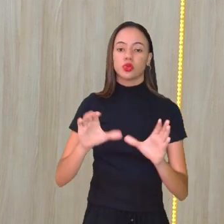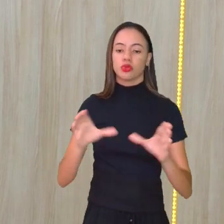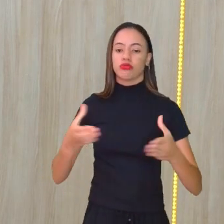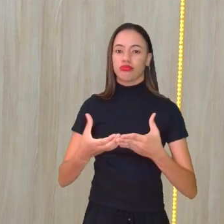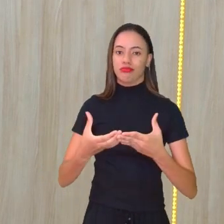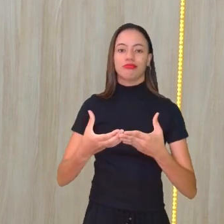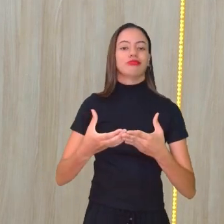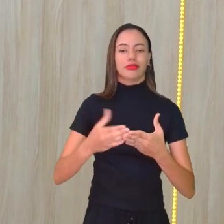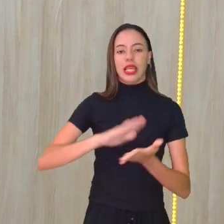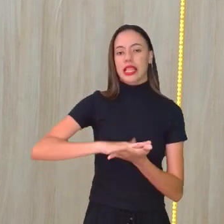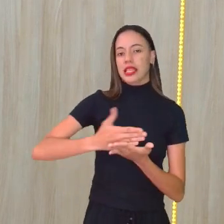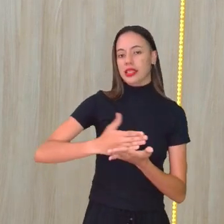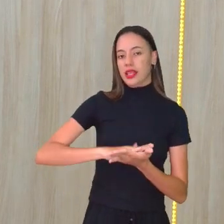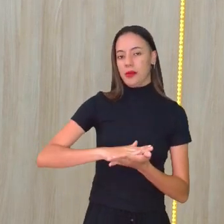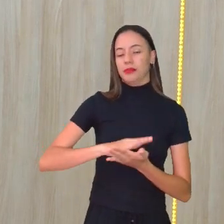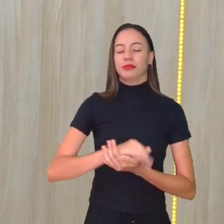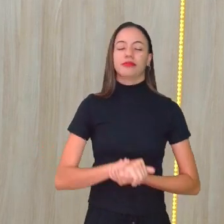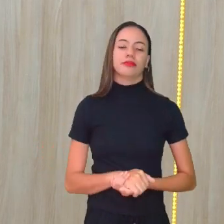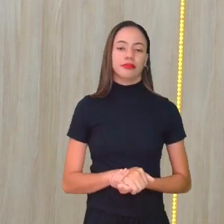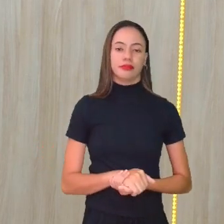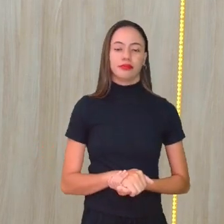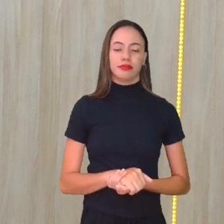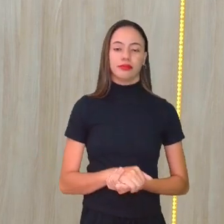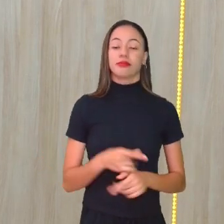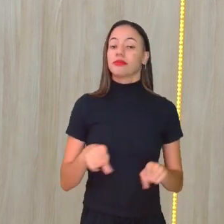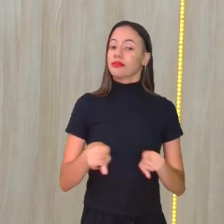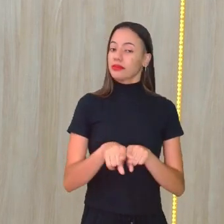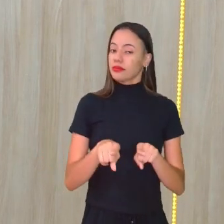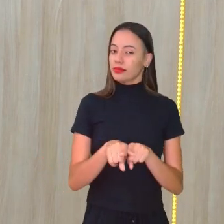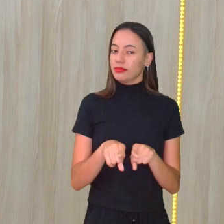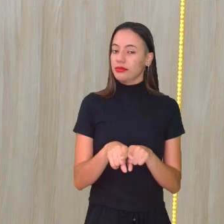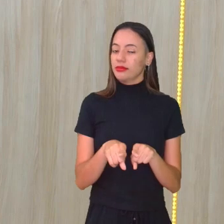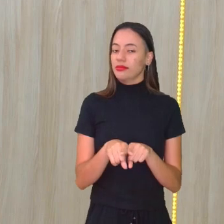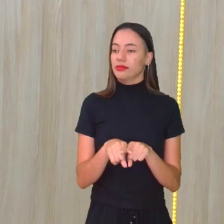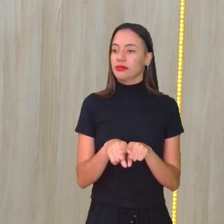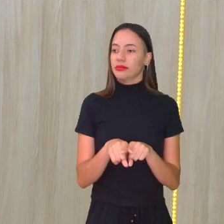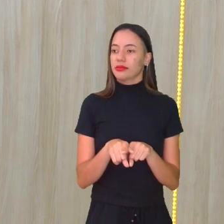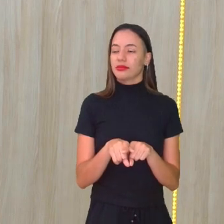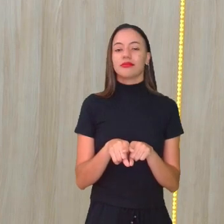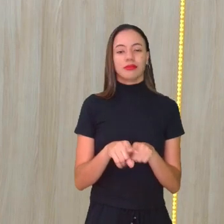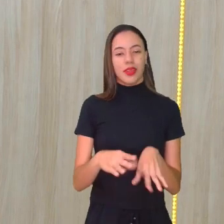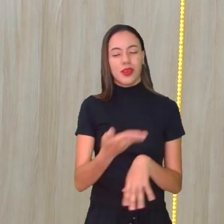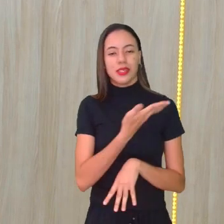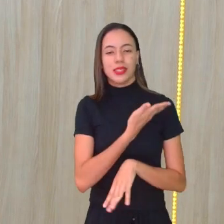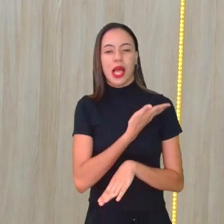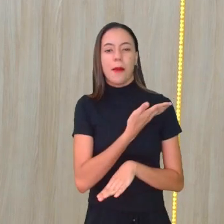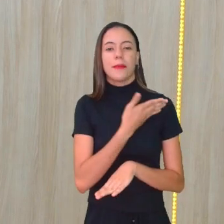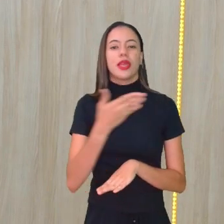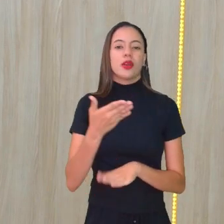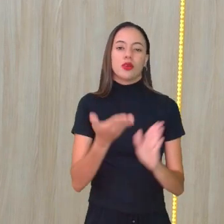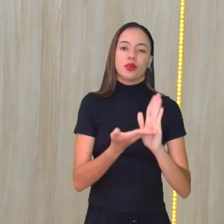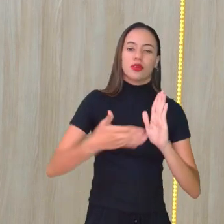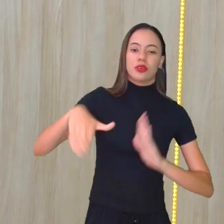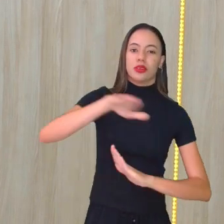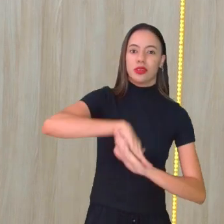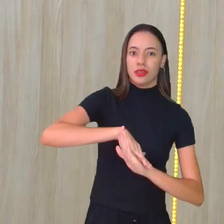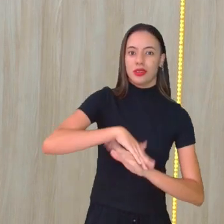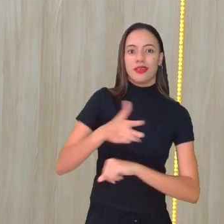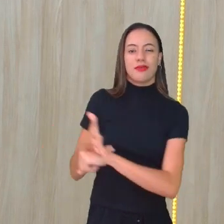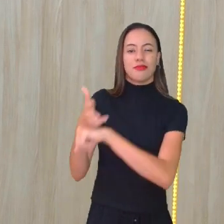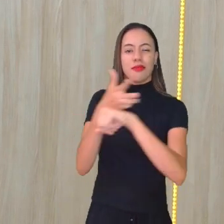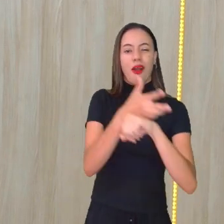de intérpretes. Nós contamos também com os colegas da produção que